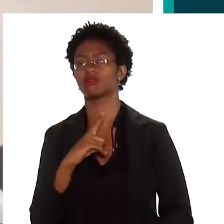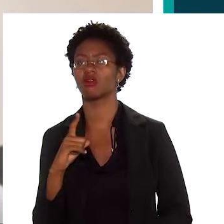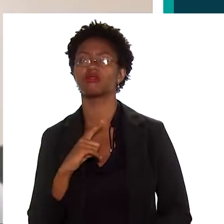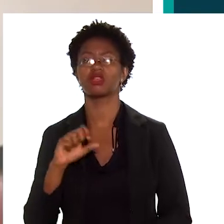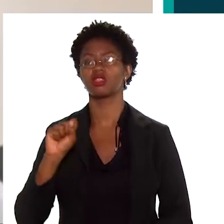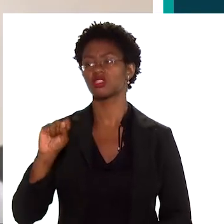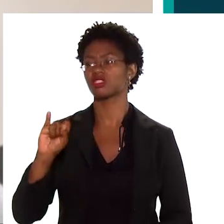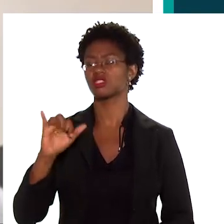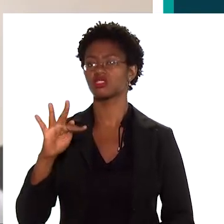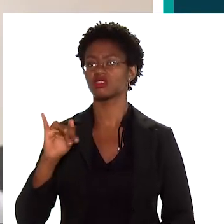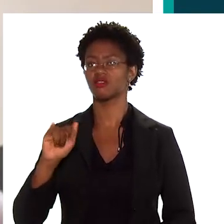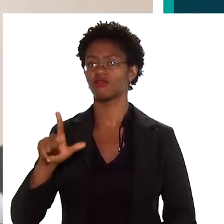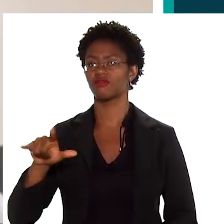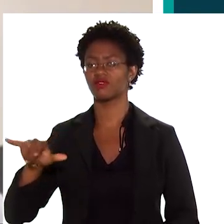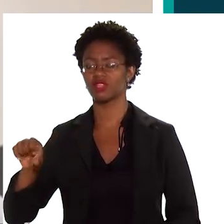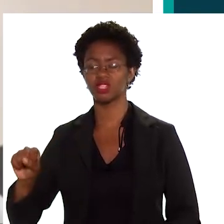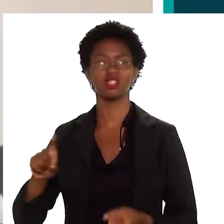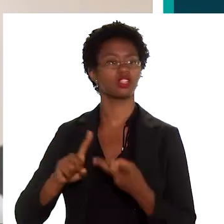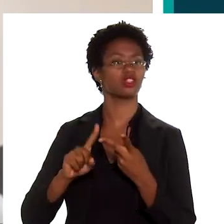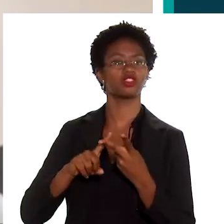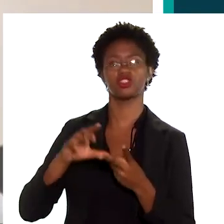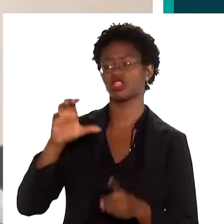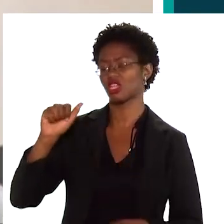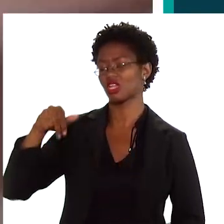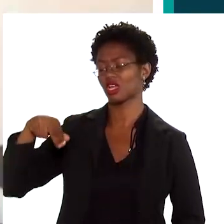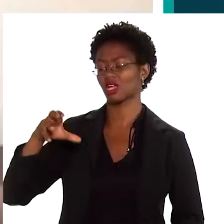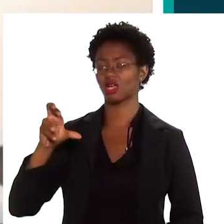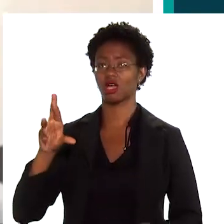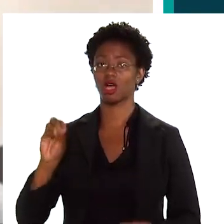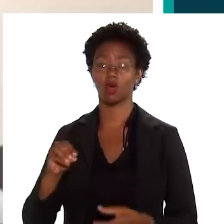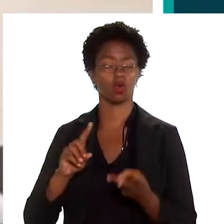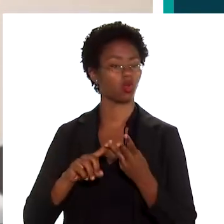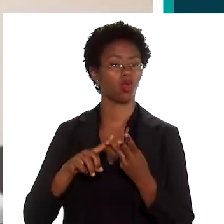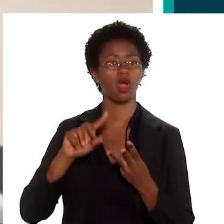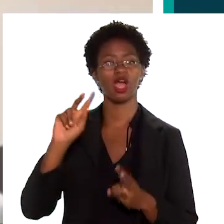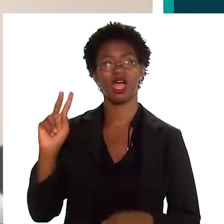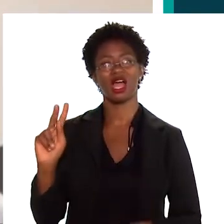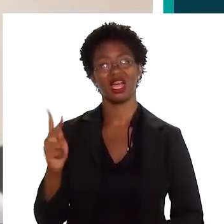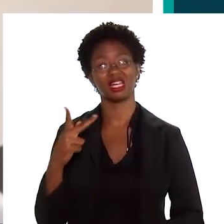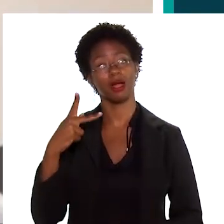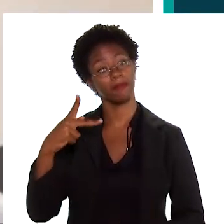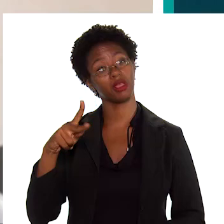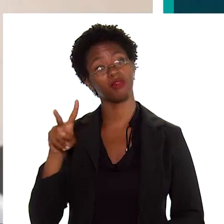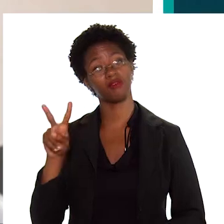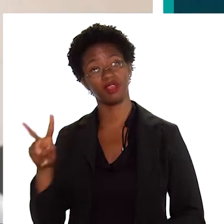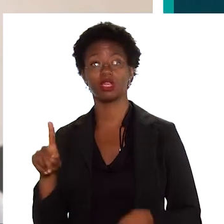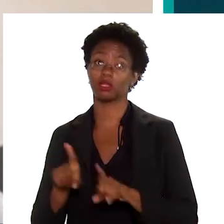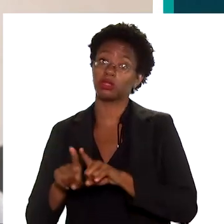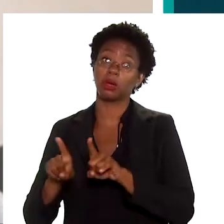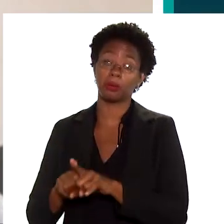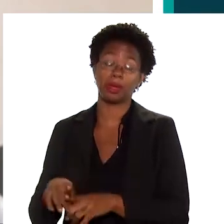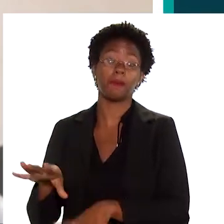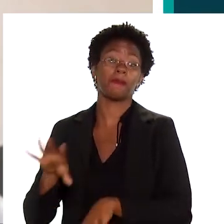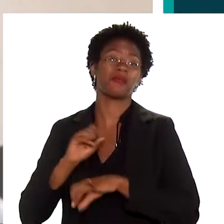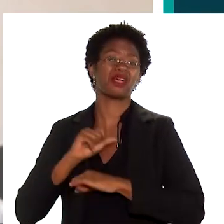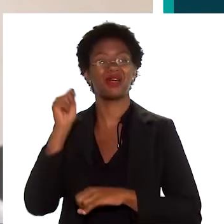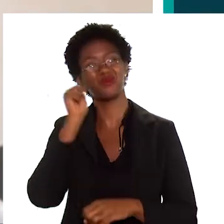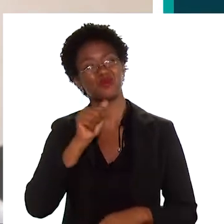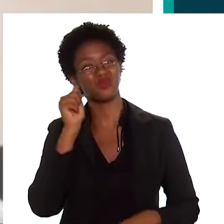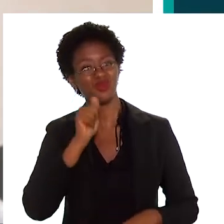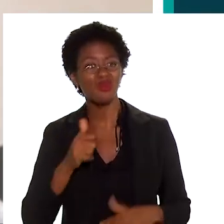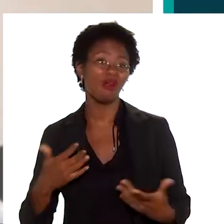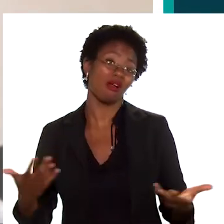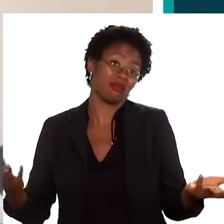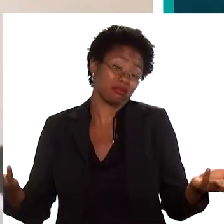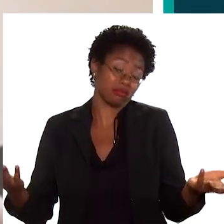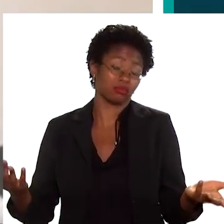doença que tem um risco de transmissibilidade alto, é um HPV, que pode isso gerar desdobramentos para a mulher relacionada a câncer de